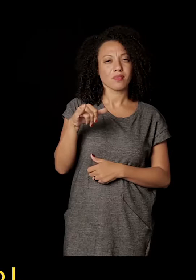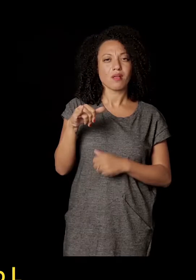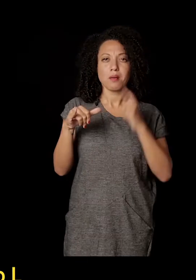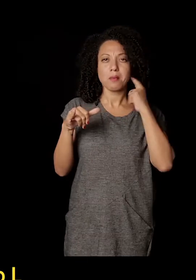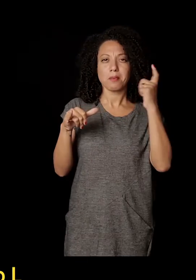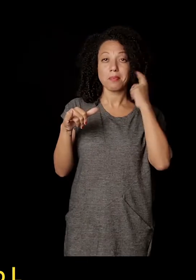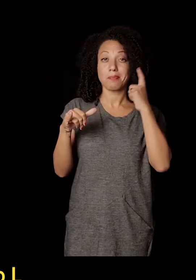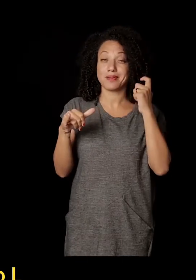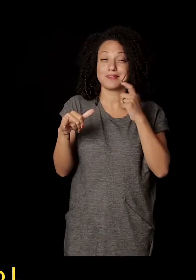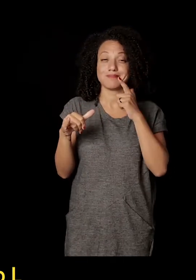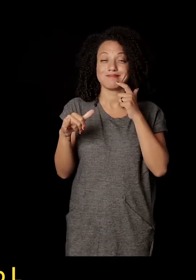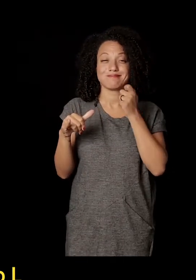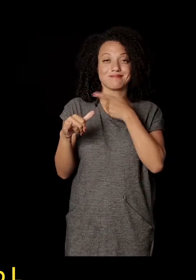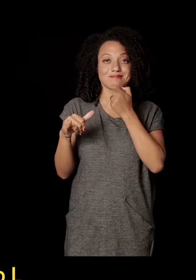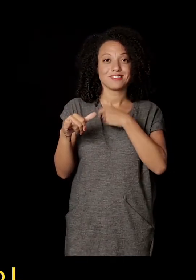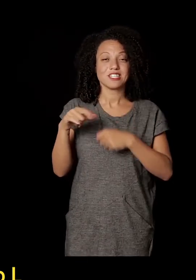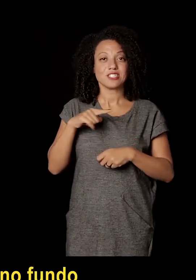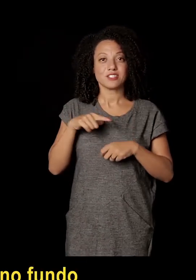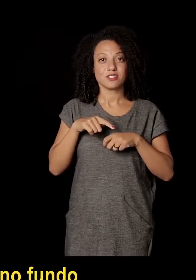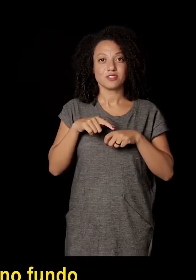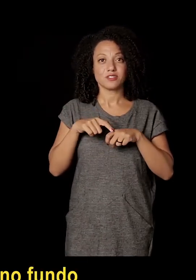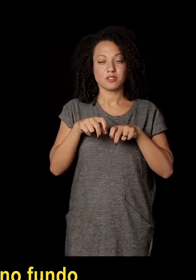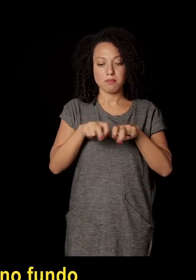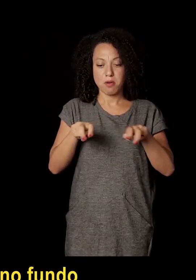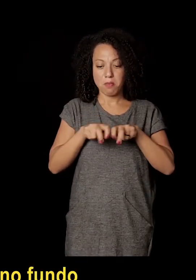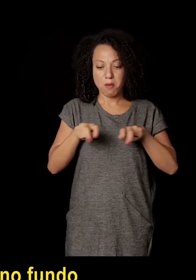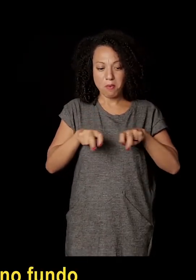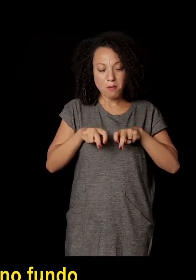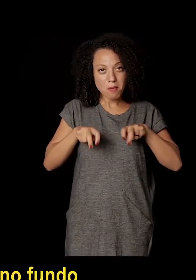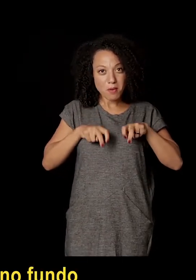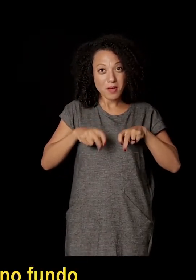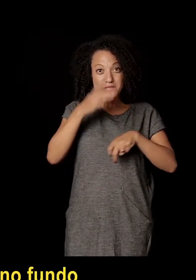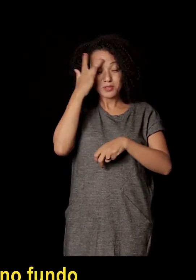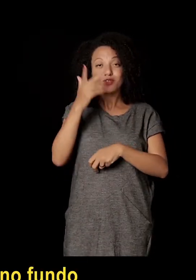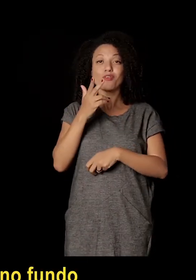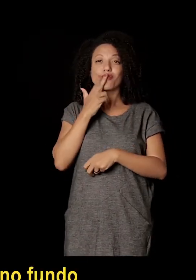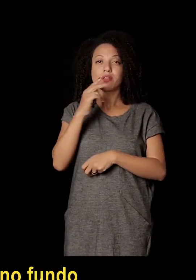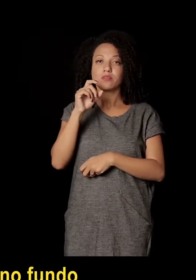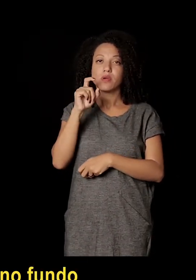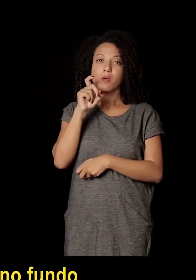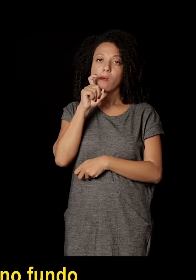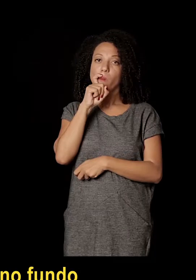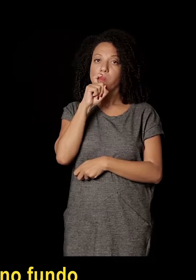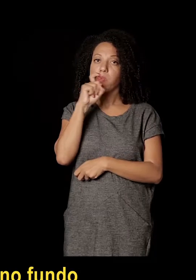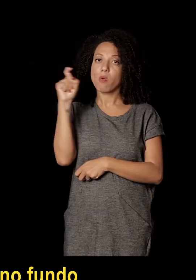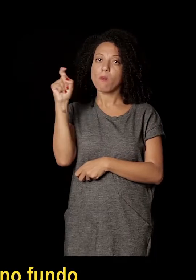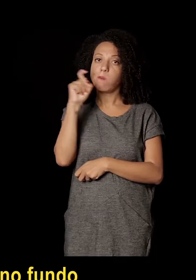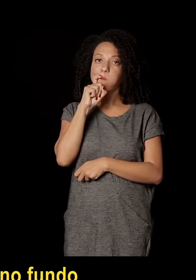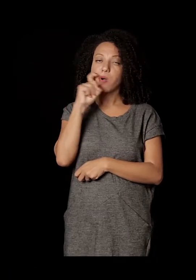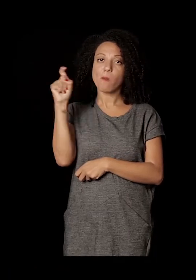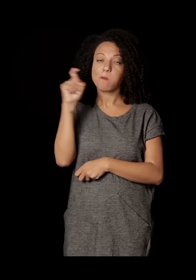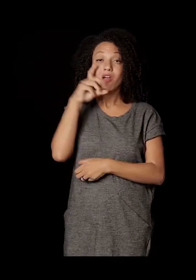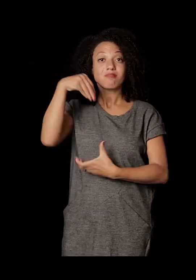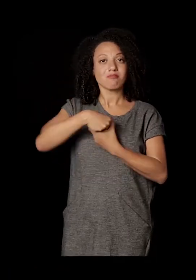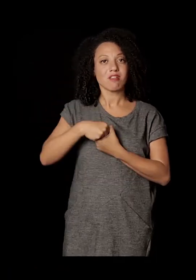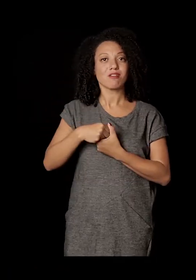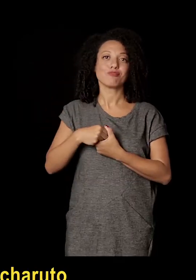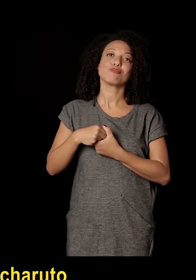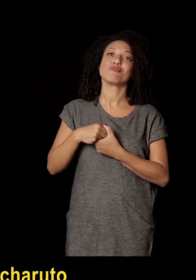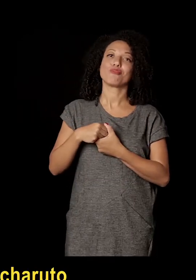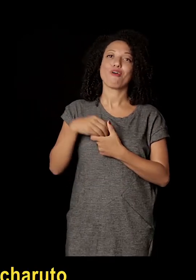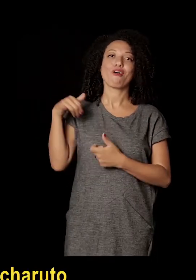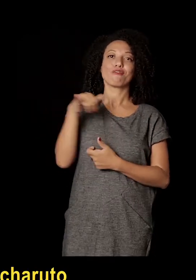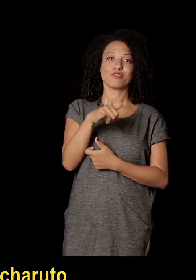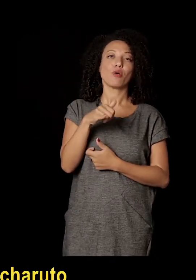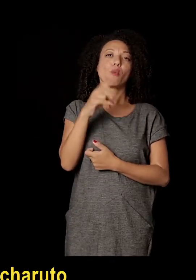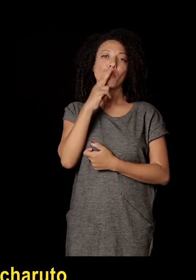era um turbo-hélice com um barulho muito simpático, tinha bancos de frente a frente, no fundo, para as pessoas que queriam fumar charuto. Era